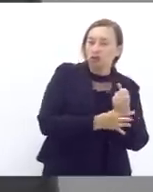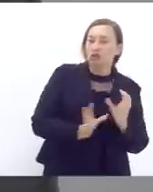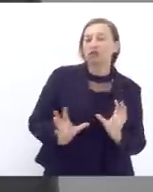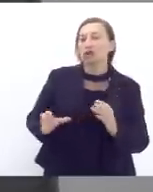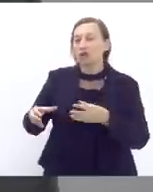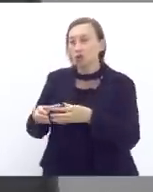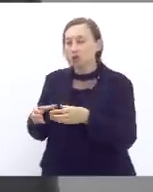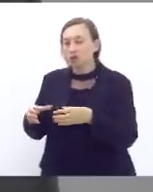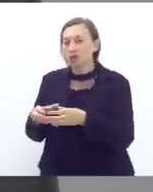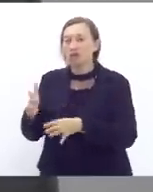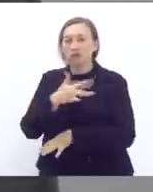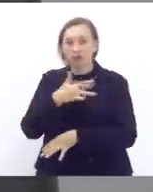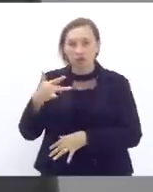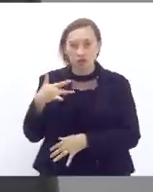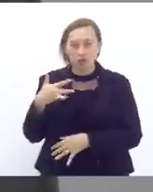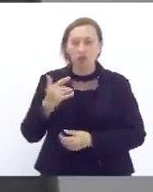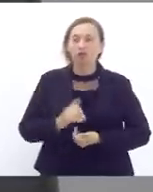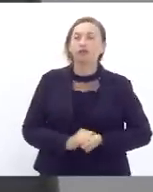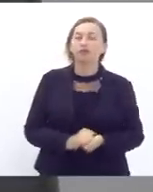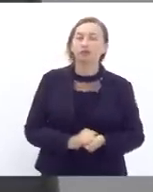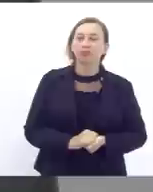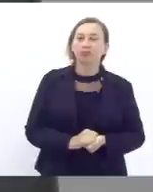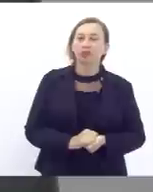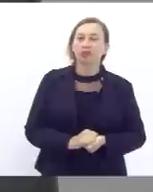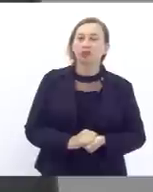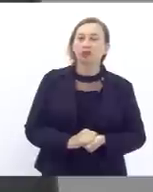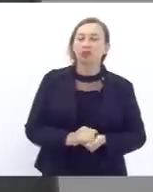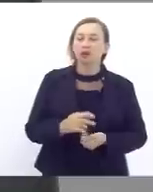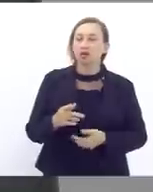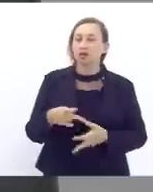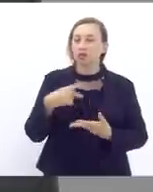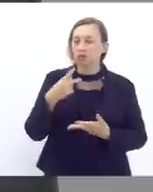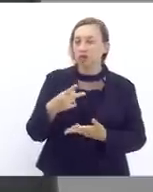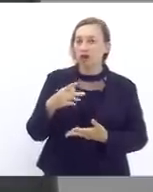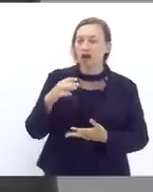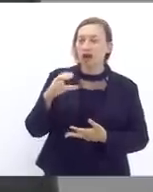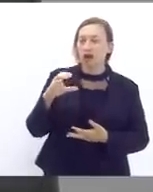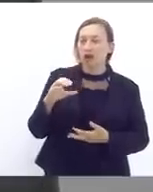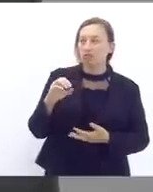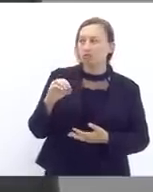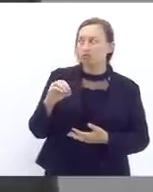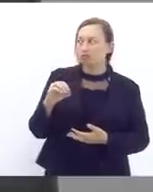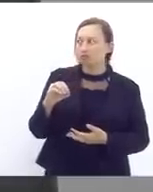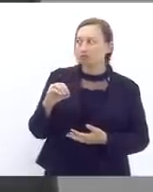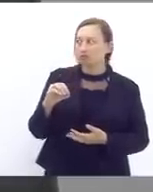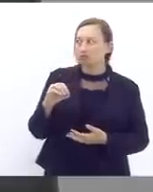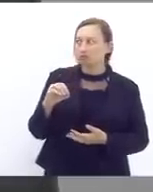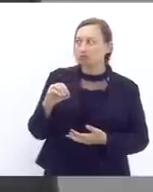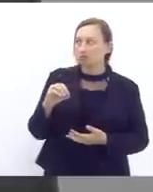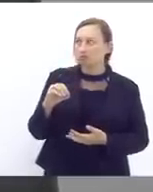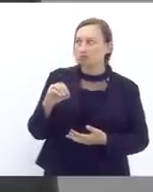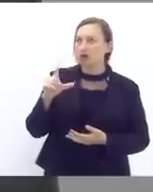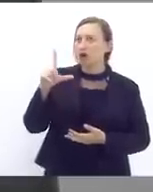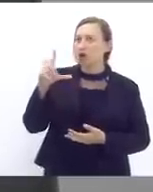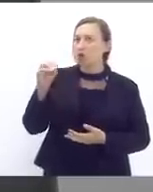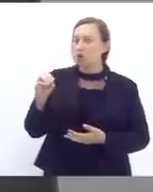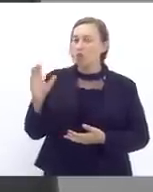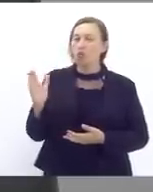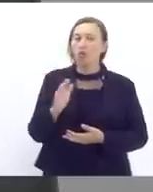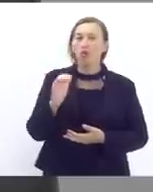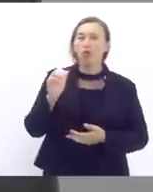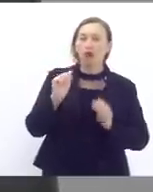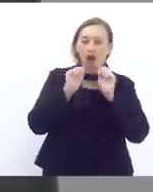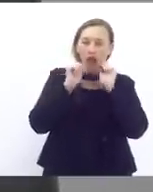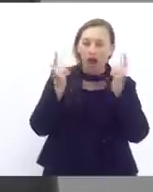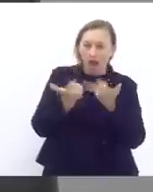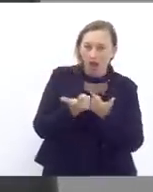saúde eu estabeleci o Alô alérgico Então vamos tentar conversar com quem tá à frente do alô alércio para ver se a gente